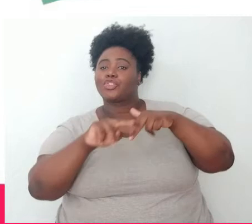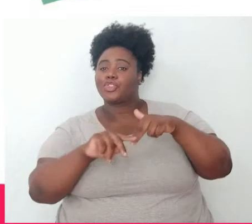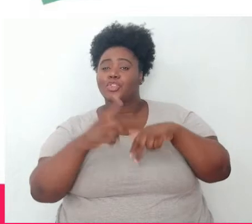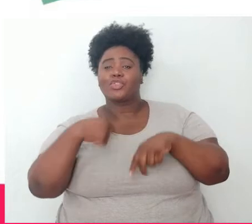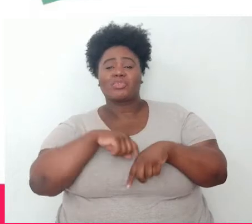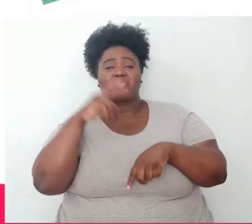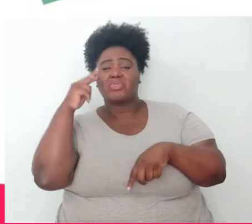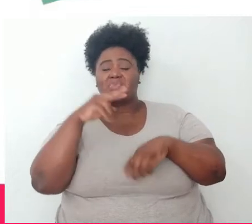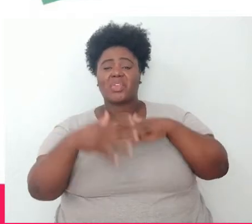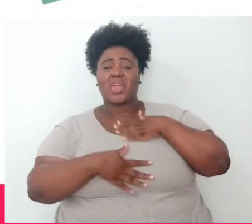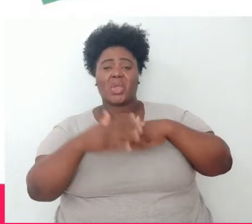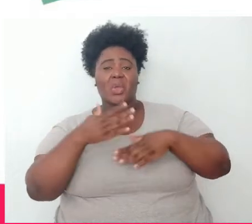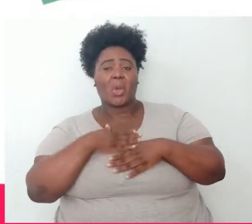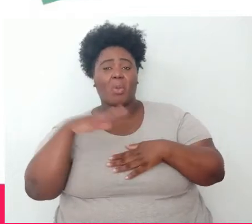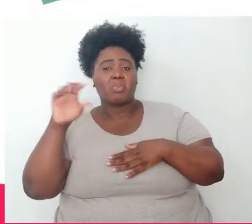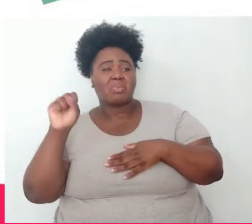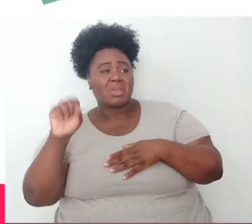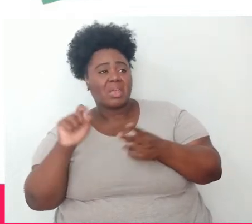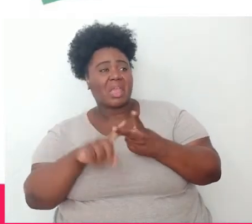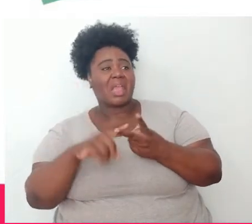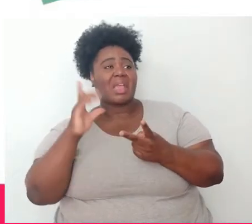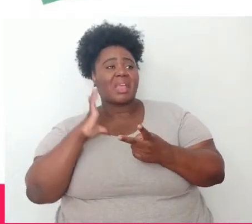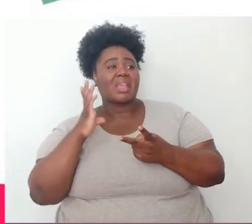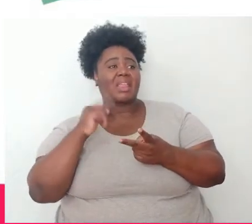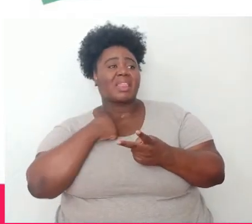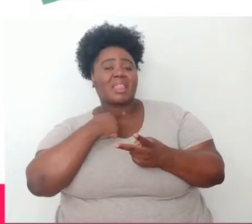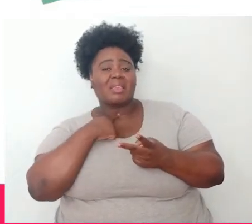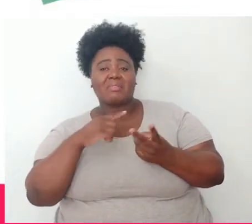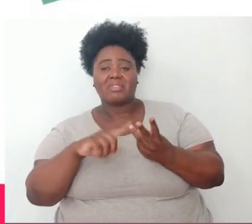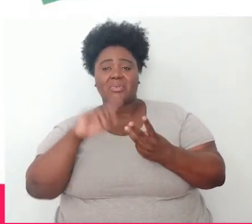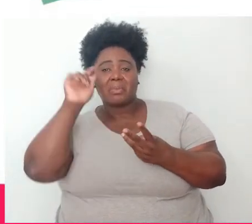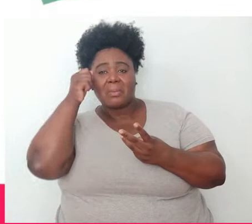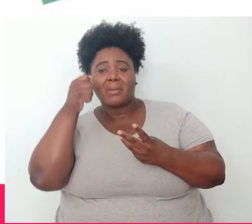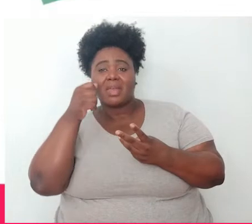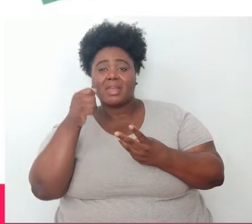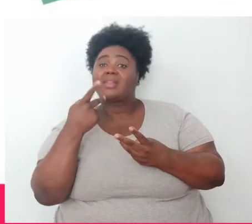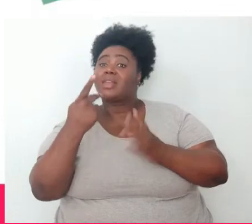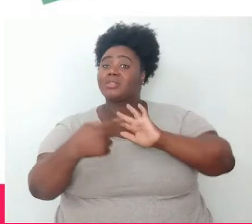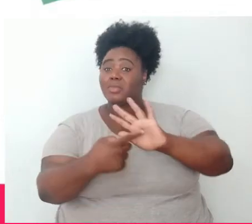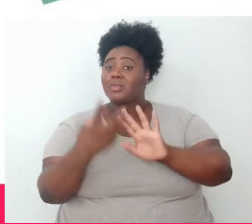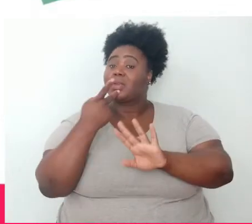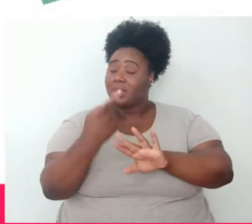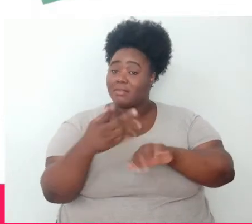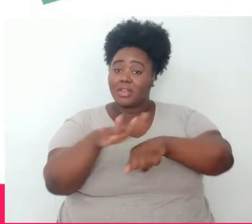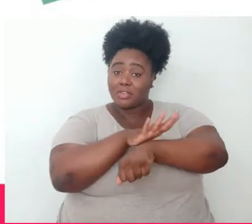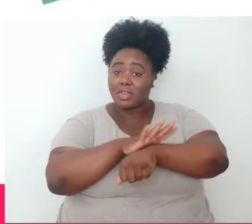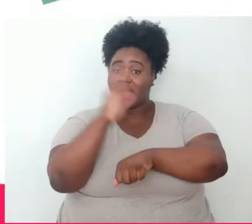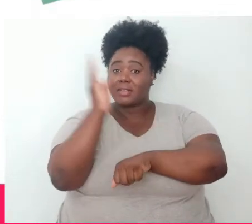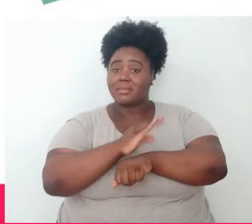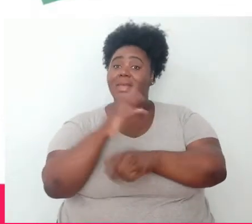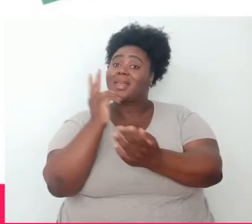corpas, bichas, travestis, pretas, e muitas exposições que estão pautando a questão racial no Brasil. Sempre